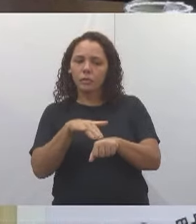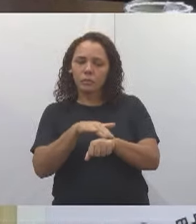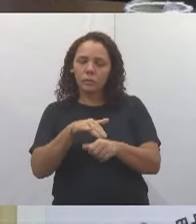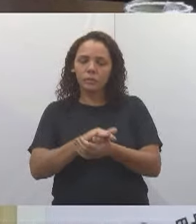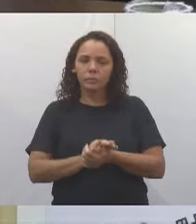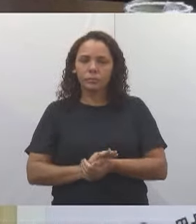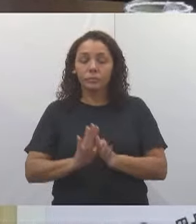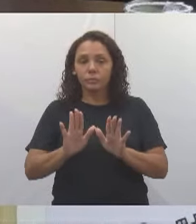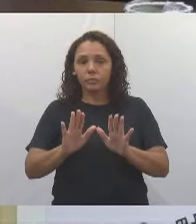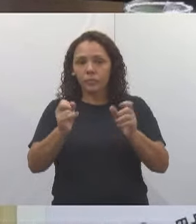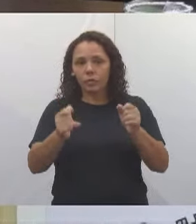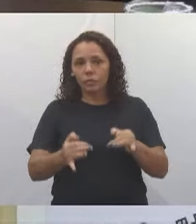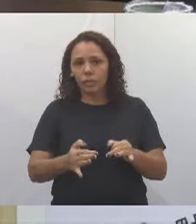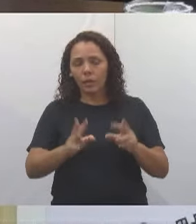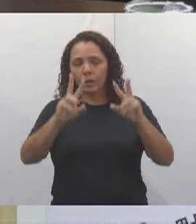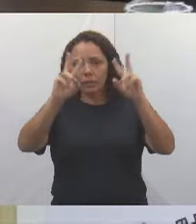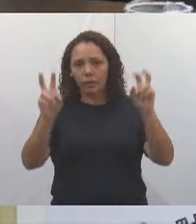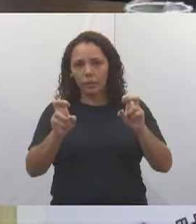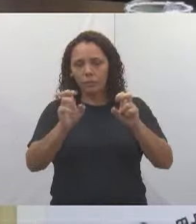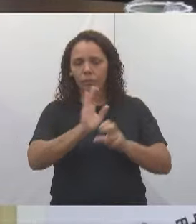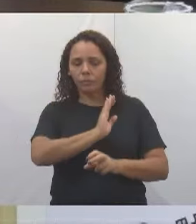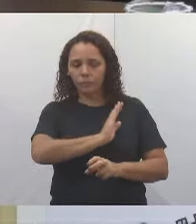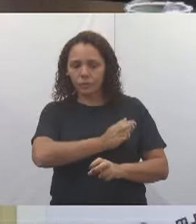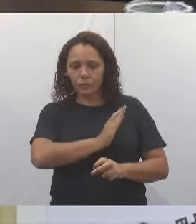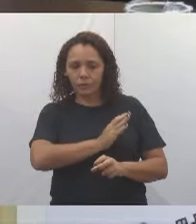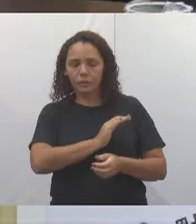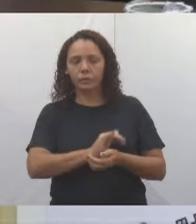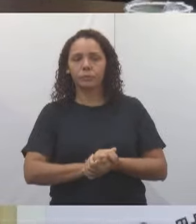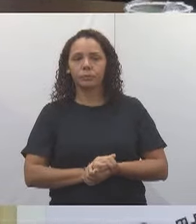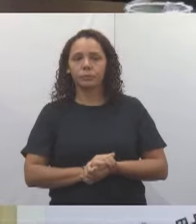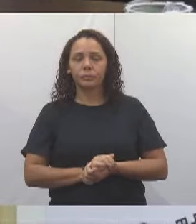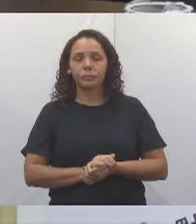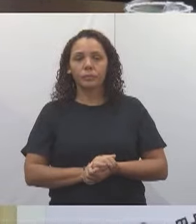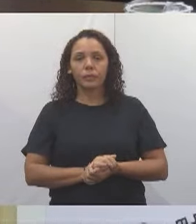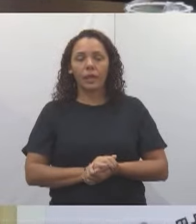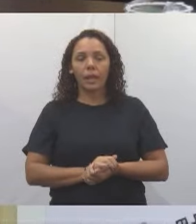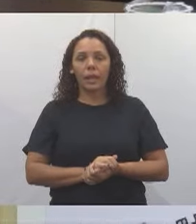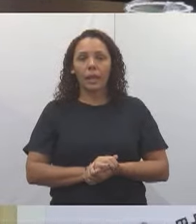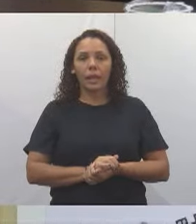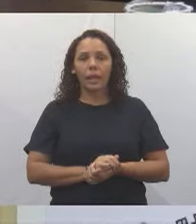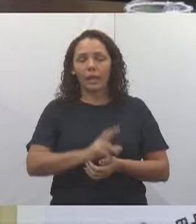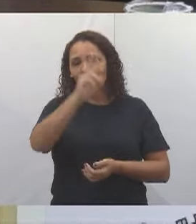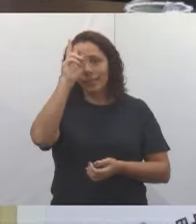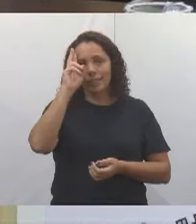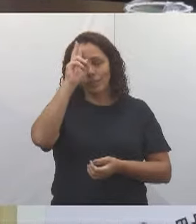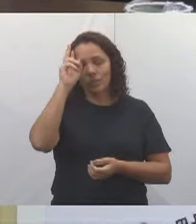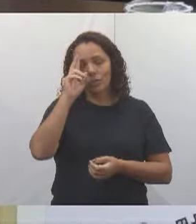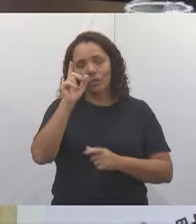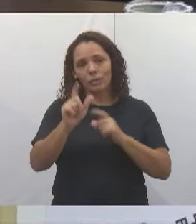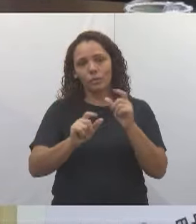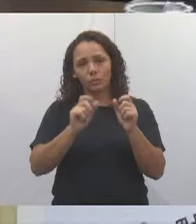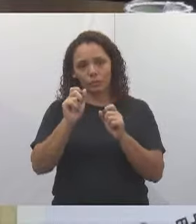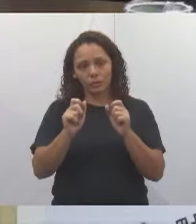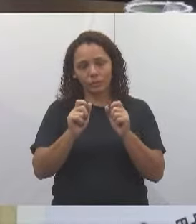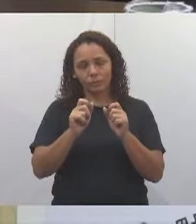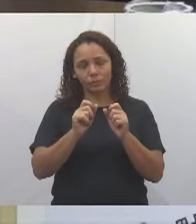cardio, a gente cai naquela antiga história, né, que o especialista é um artigo de luxo. Eu estou aqui